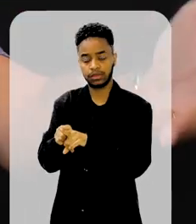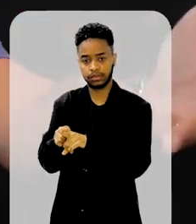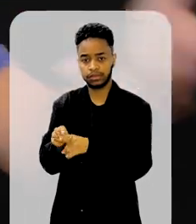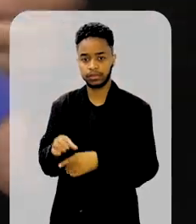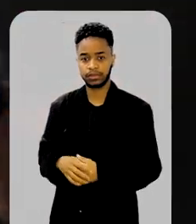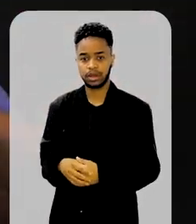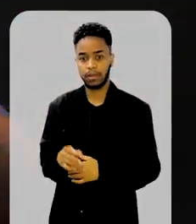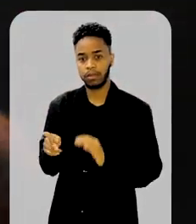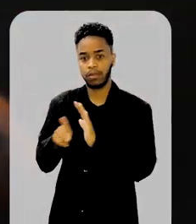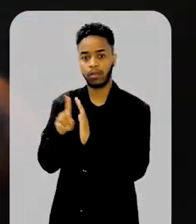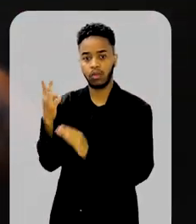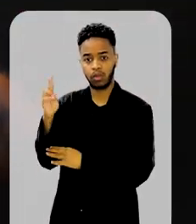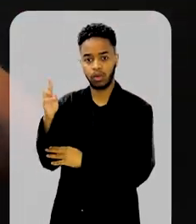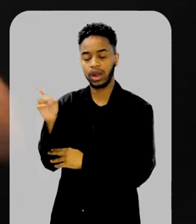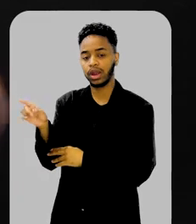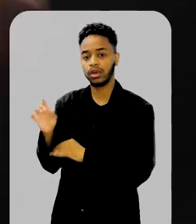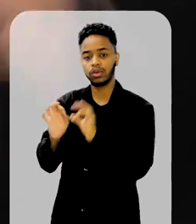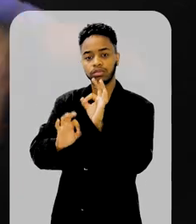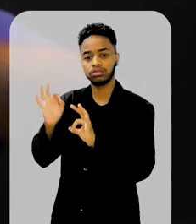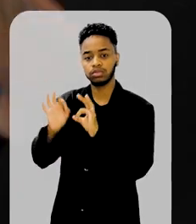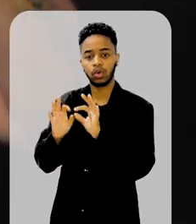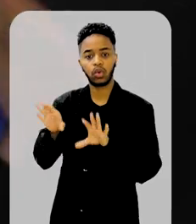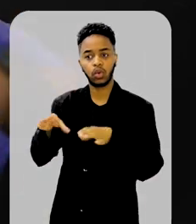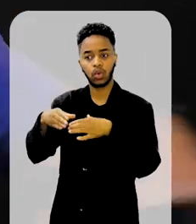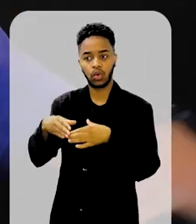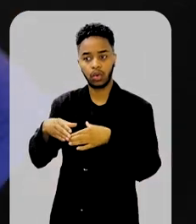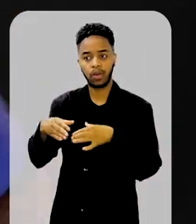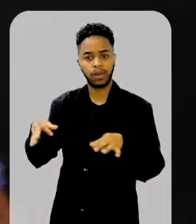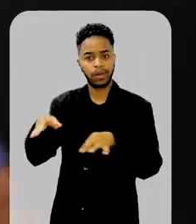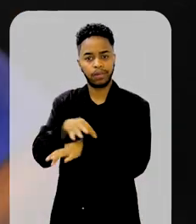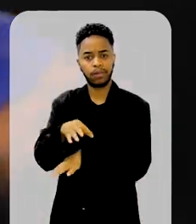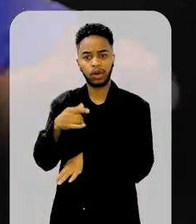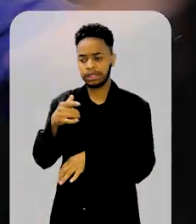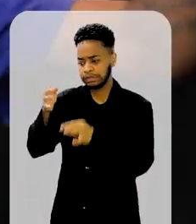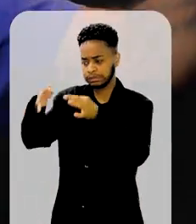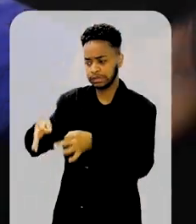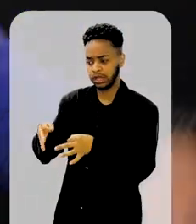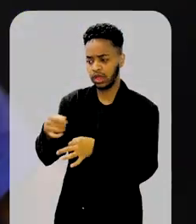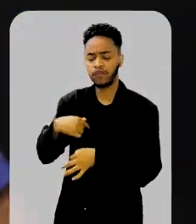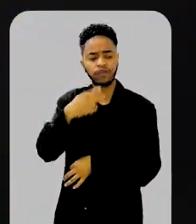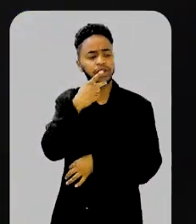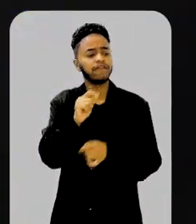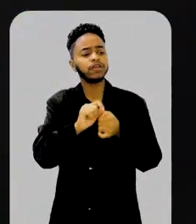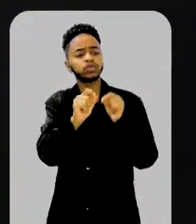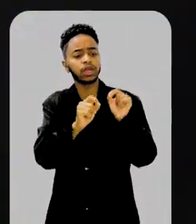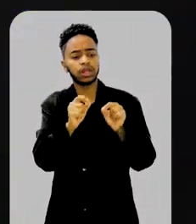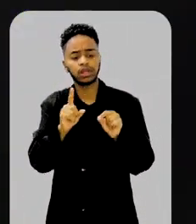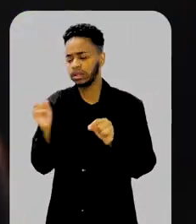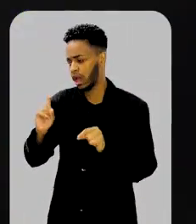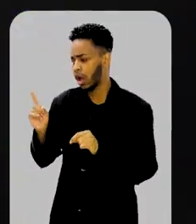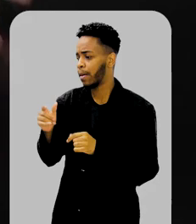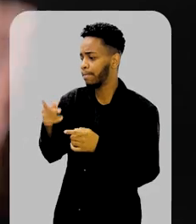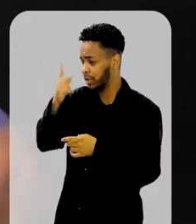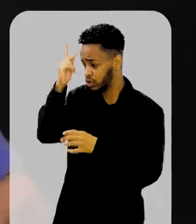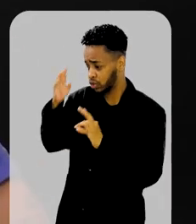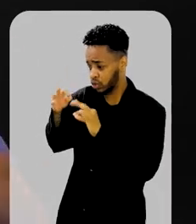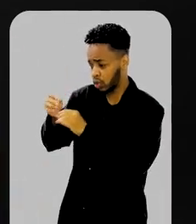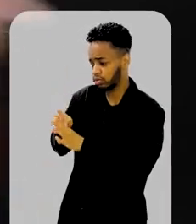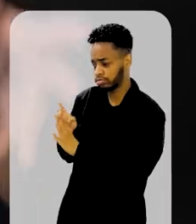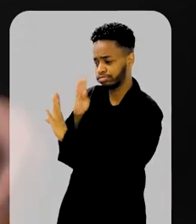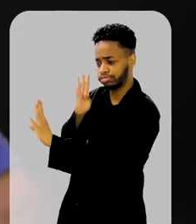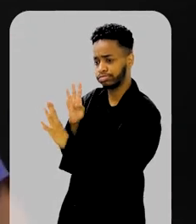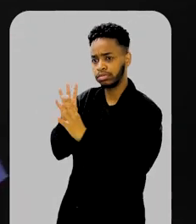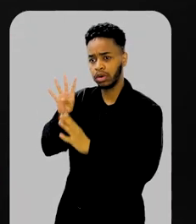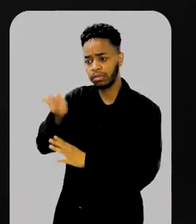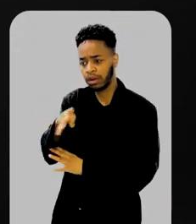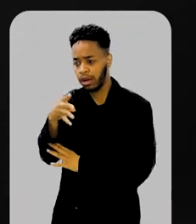uma particularidade de Uruguaiana Ele montou a escola toda chegou suado chegou osba corid ó montei tá tudo certo eu falei o que que tu fez ele não tá todo mundo ali em